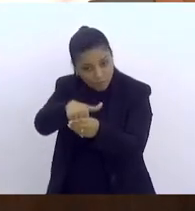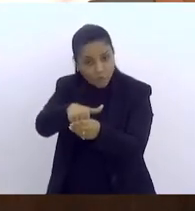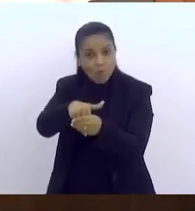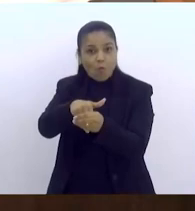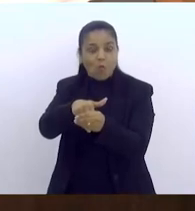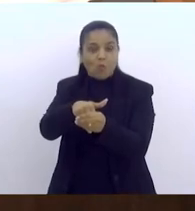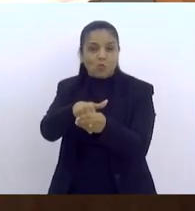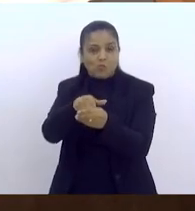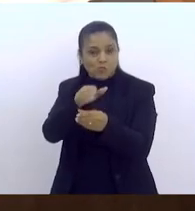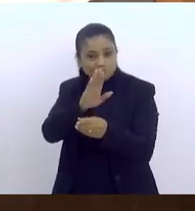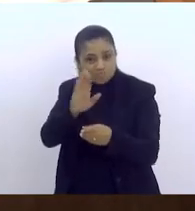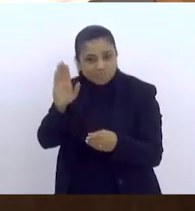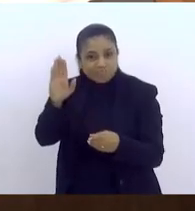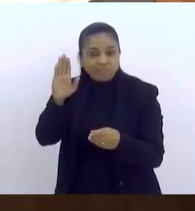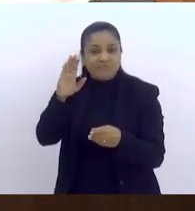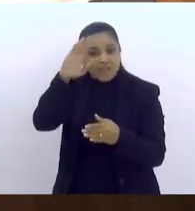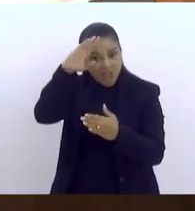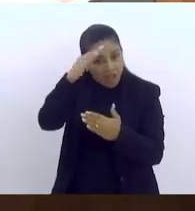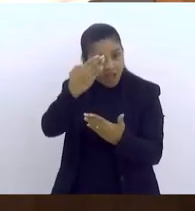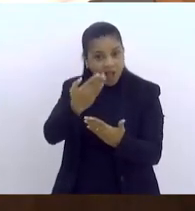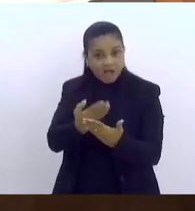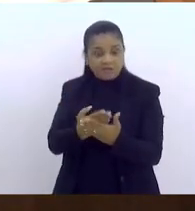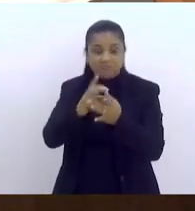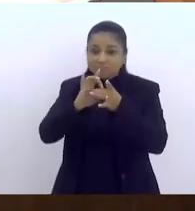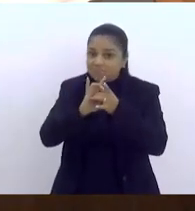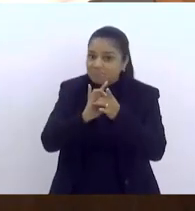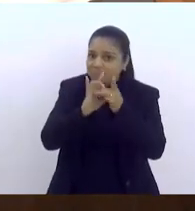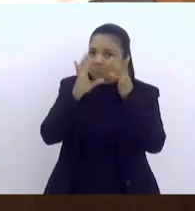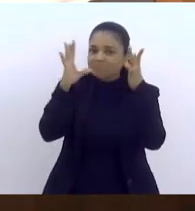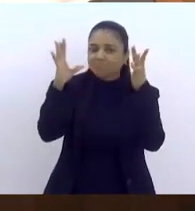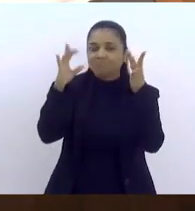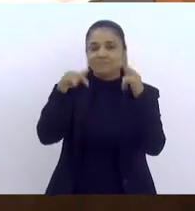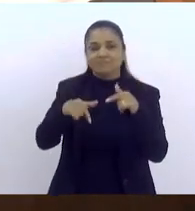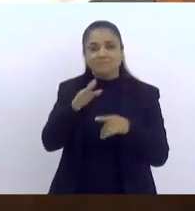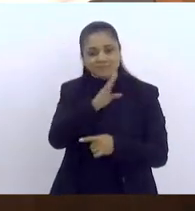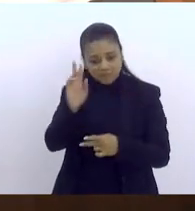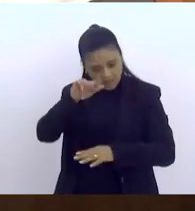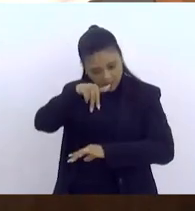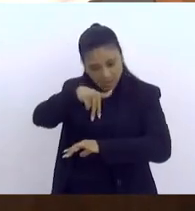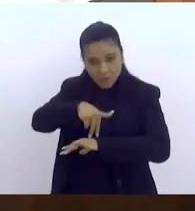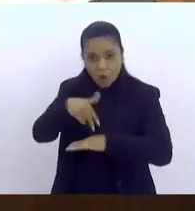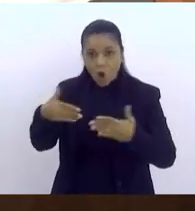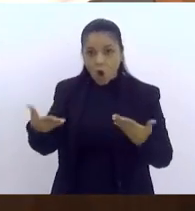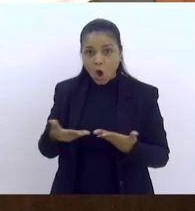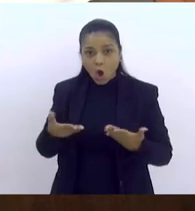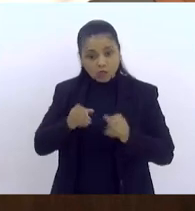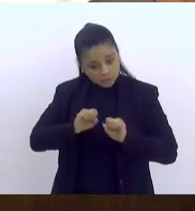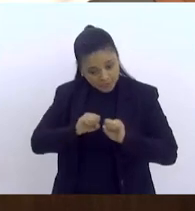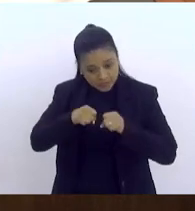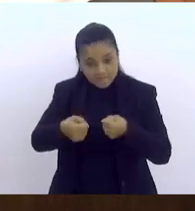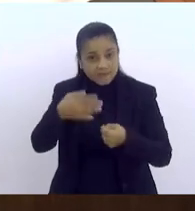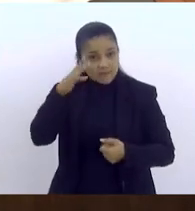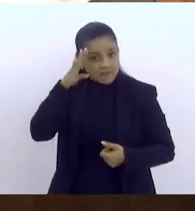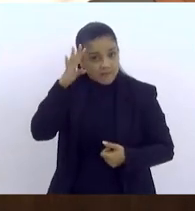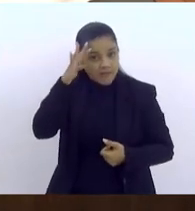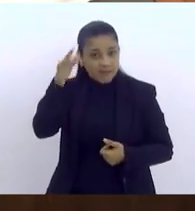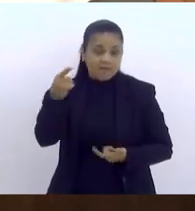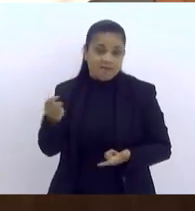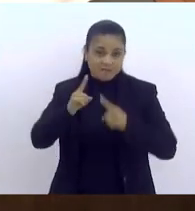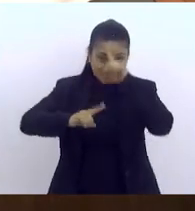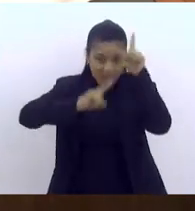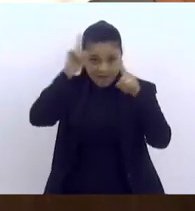acreditaram e, através da democracia, fizeram com que nós estivéssemos aqui para defender ideias. Agora,